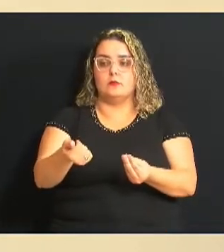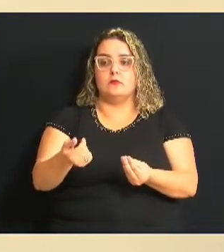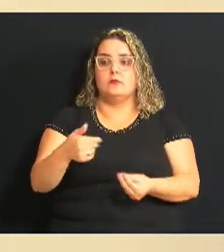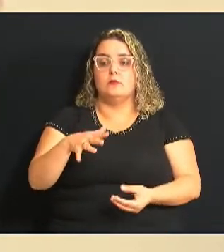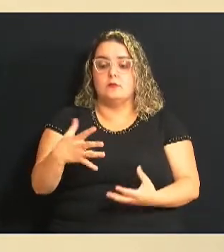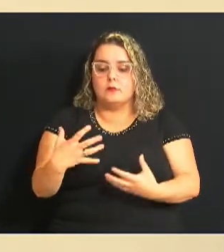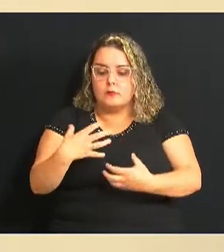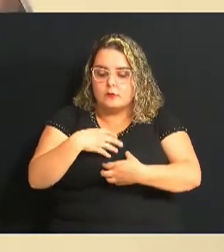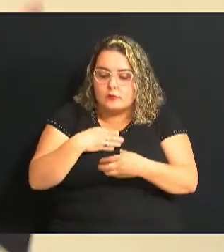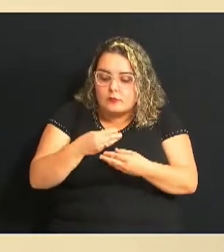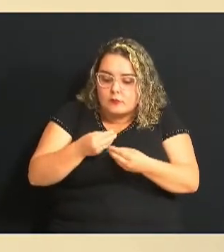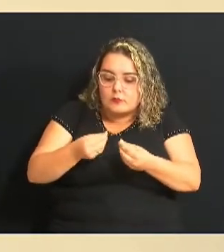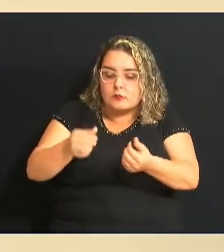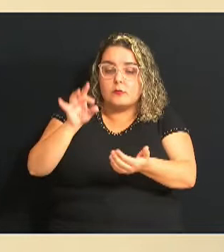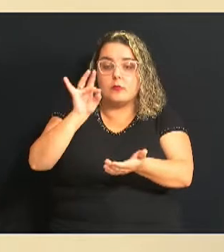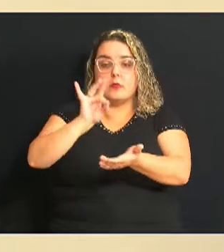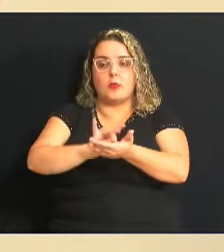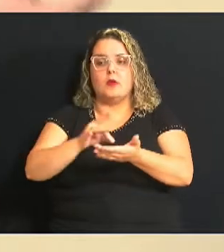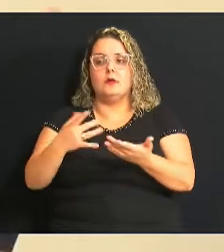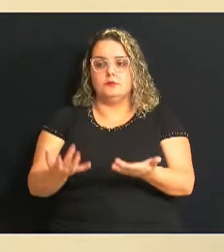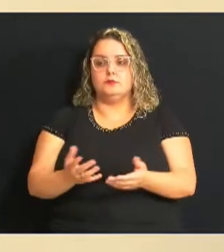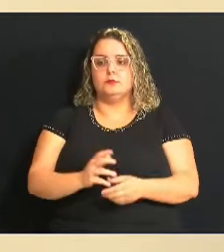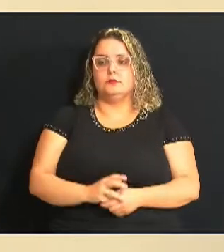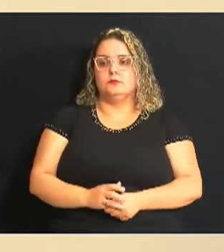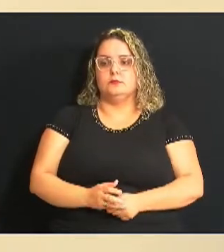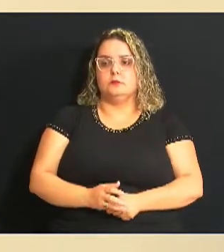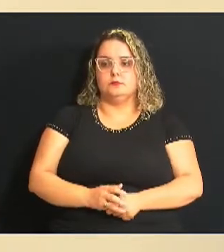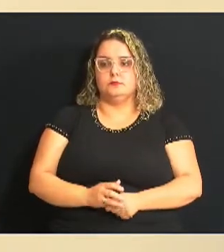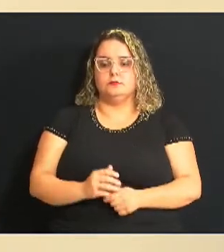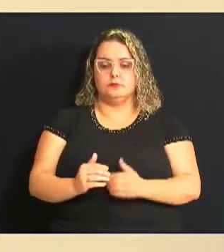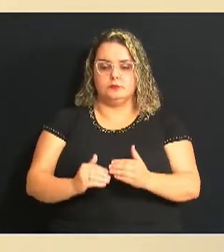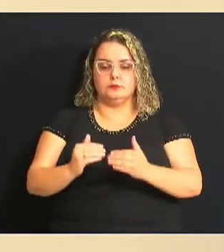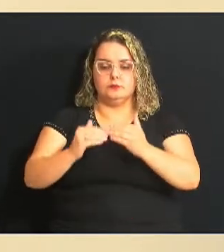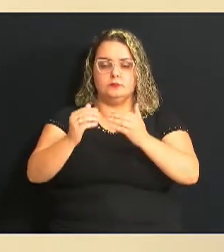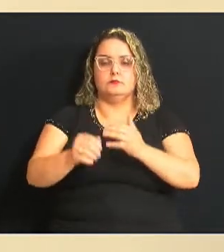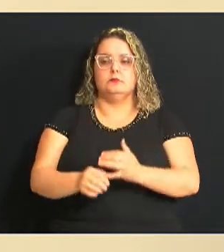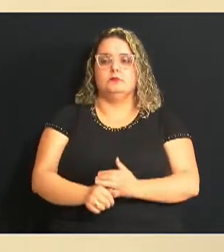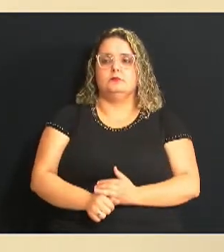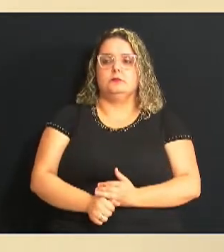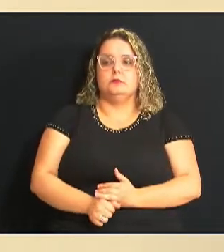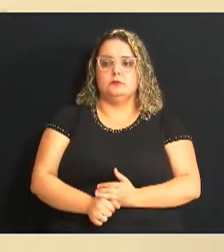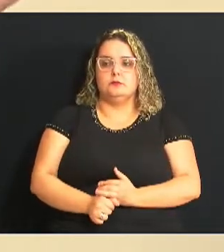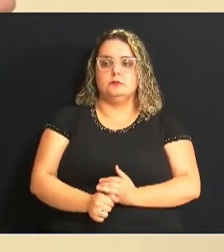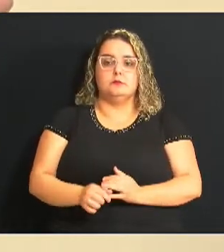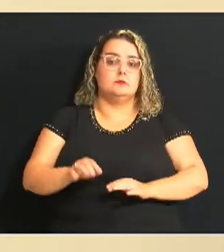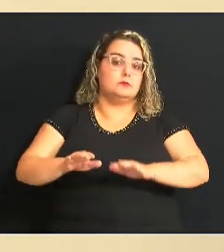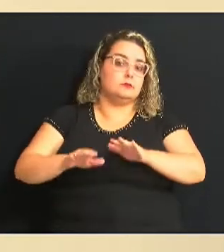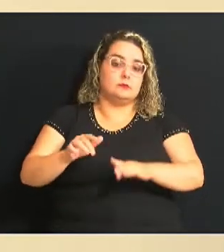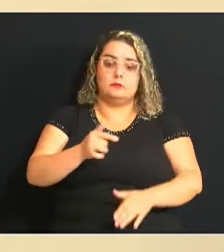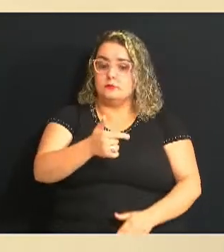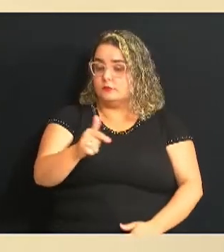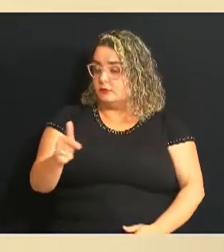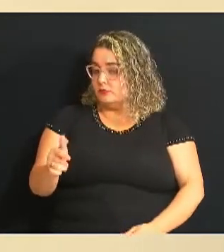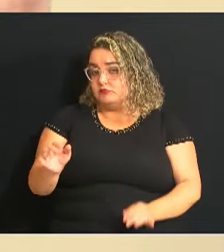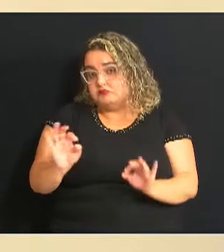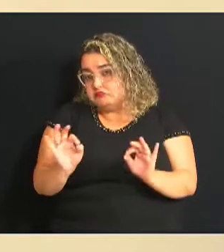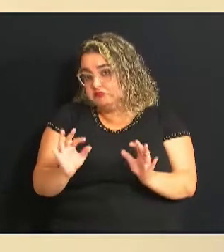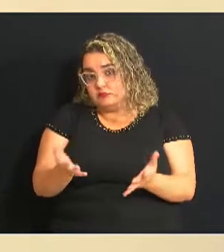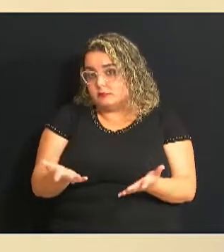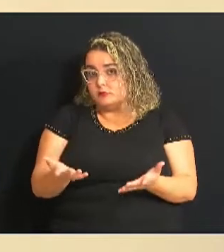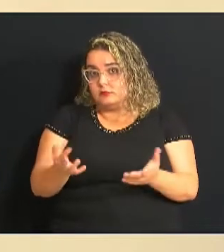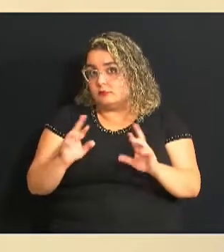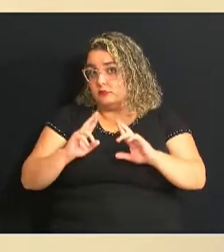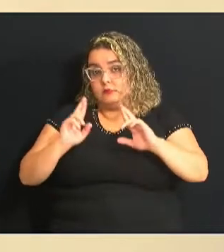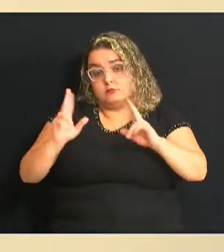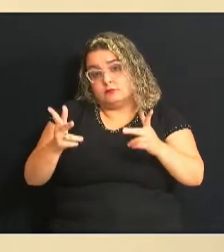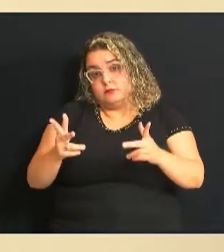à realidade que estava se desenvolvendo, talvez não haveria nada de extraordinário